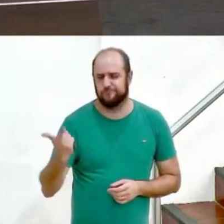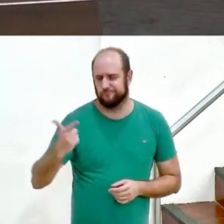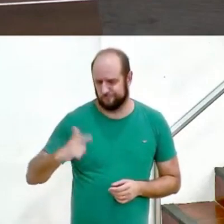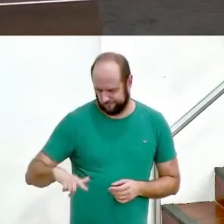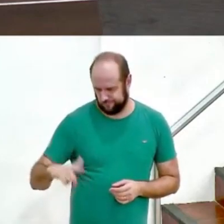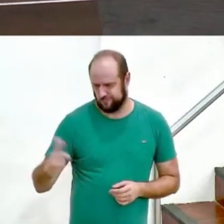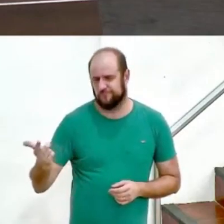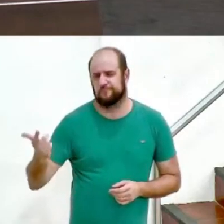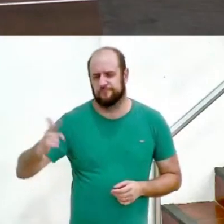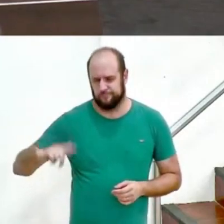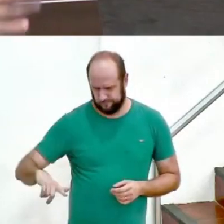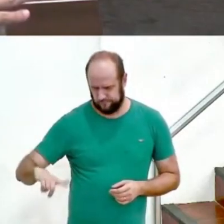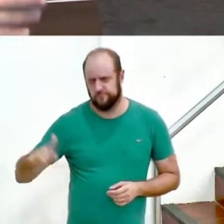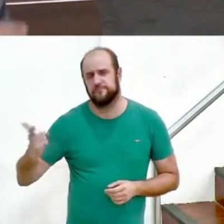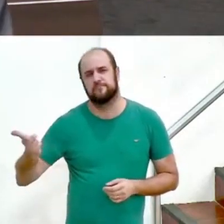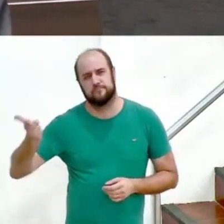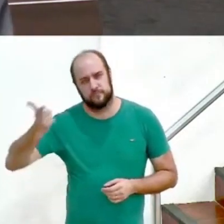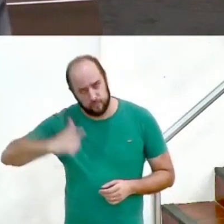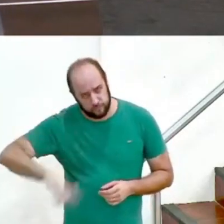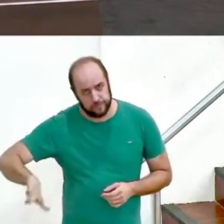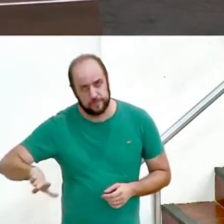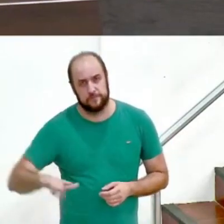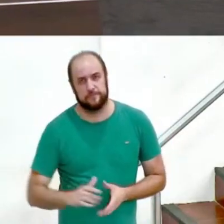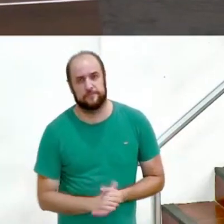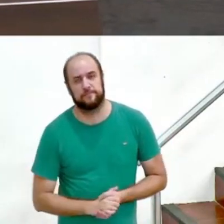de novo e de novo.